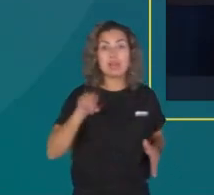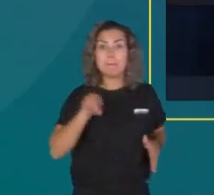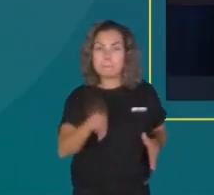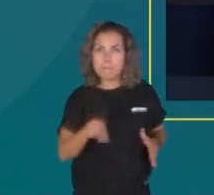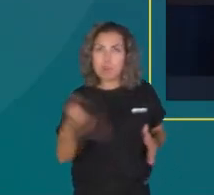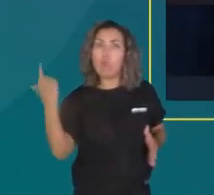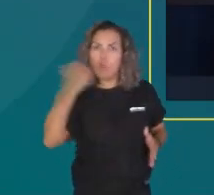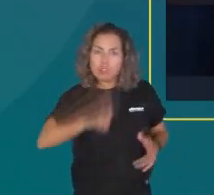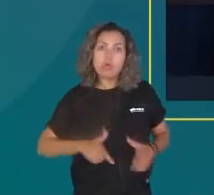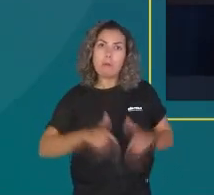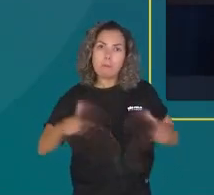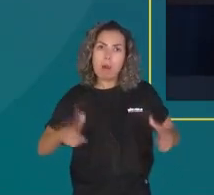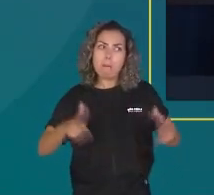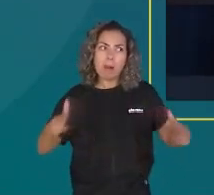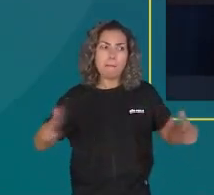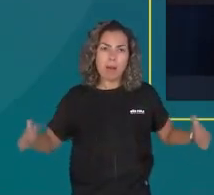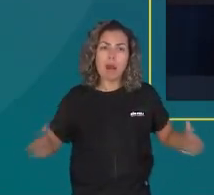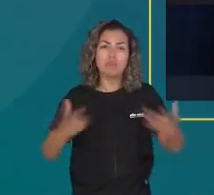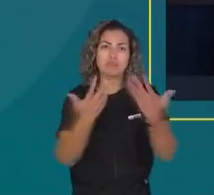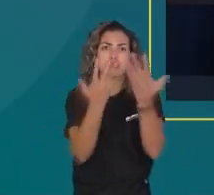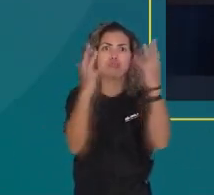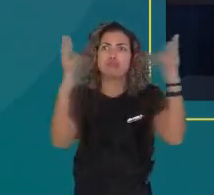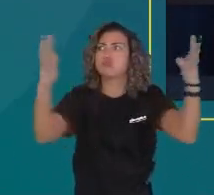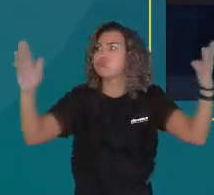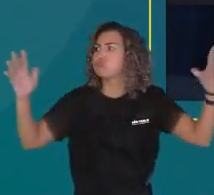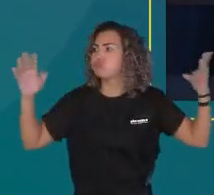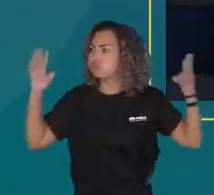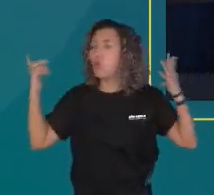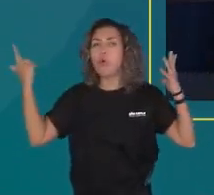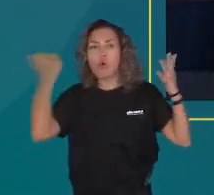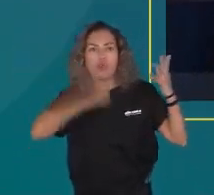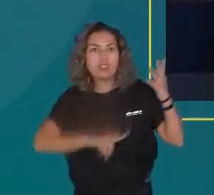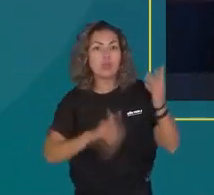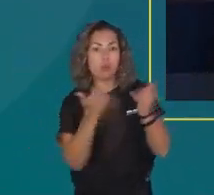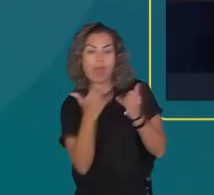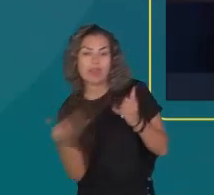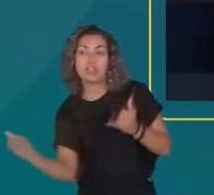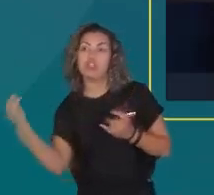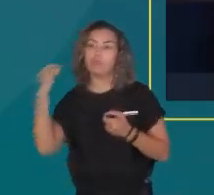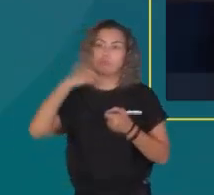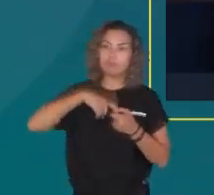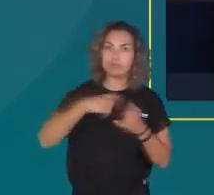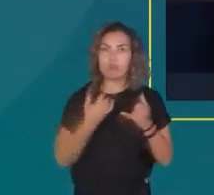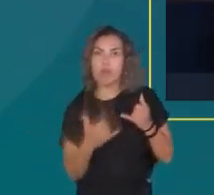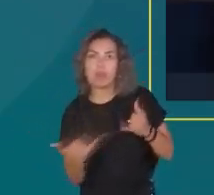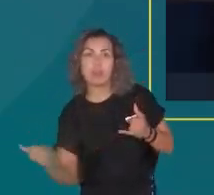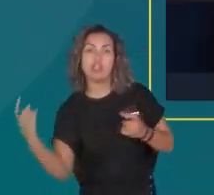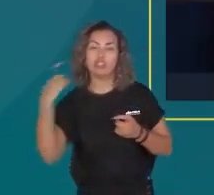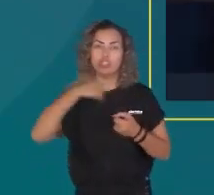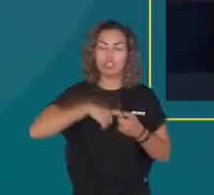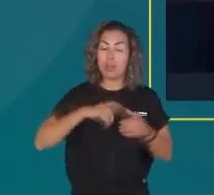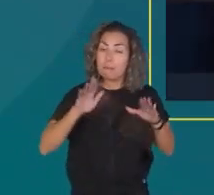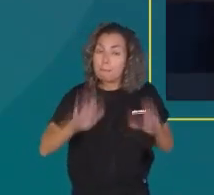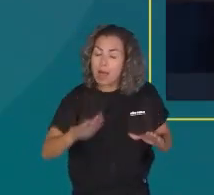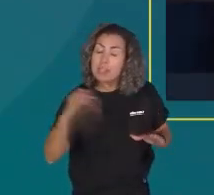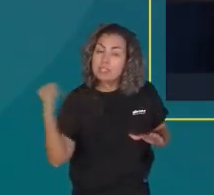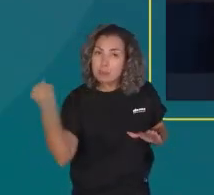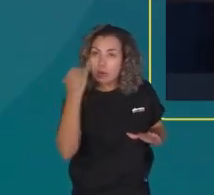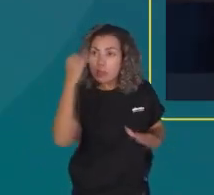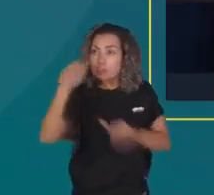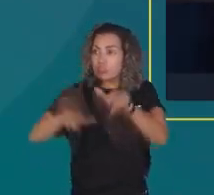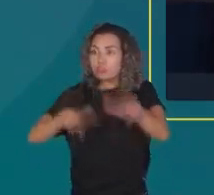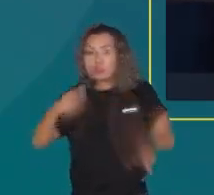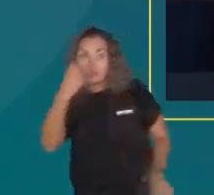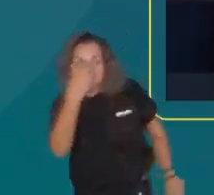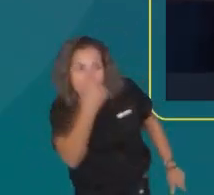Curitiba vem crescendo na utilização em várias áreas de energias renováveis. Mas quando a gente fala em gerar significado, nós